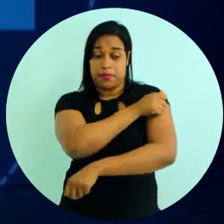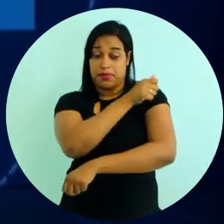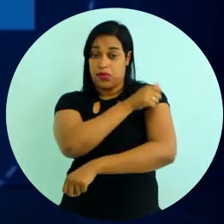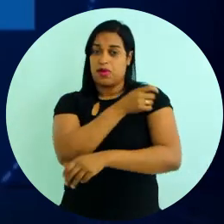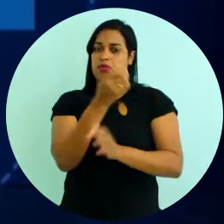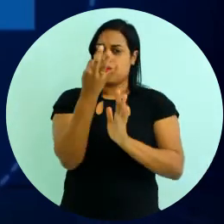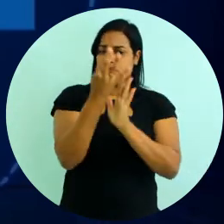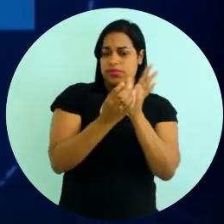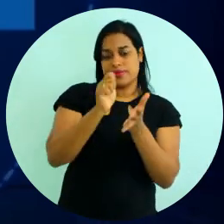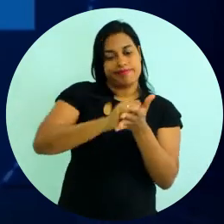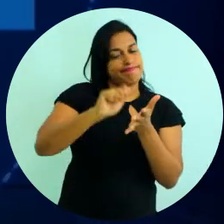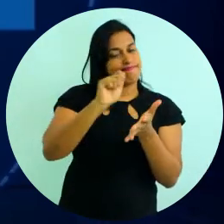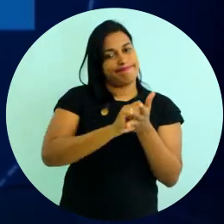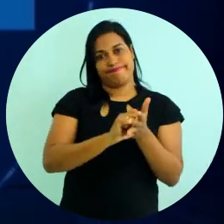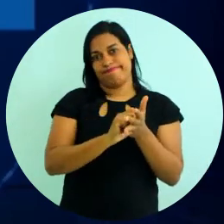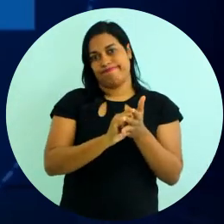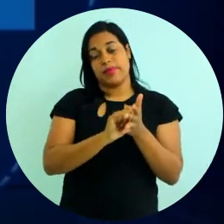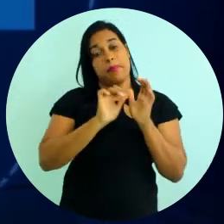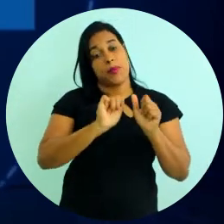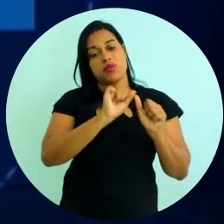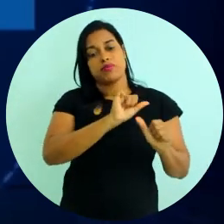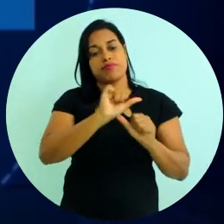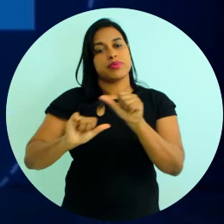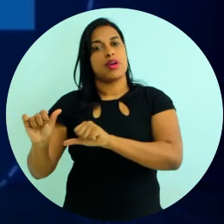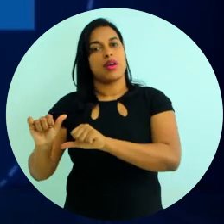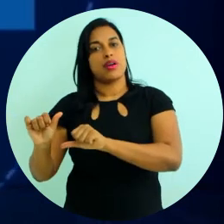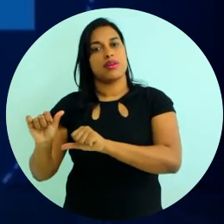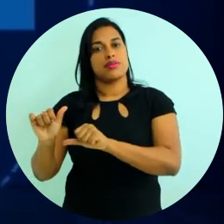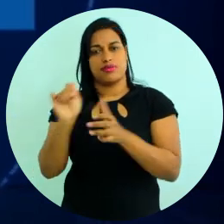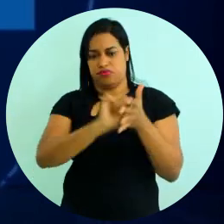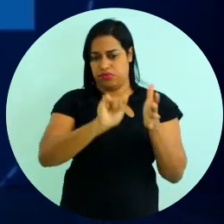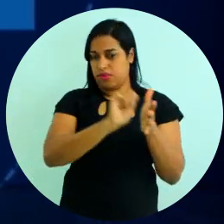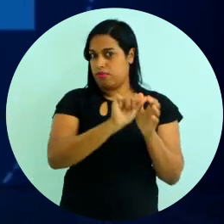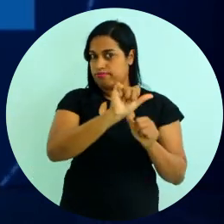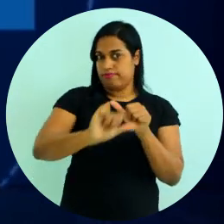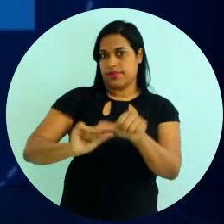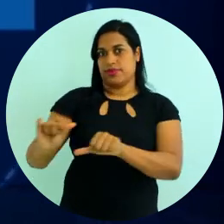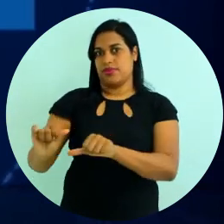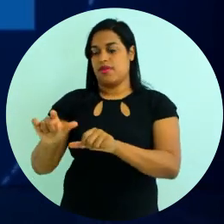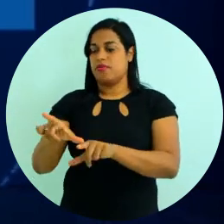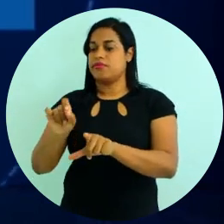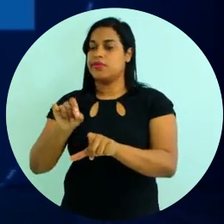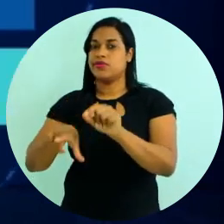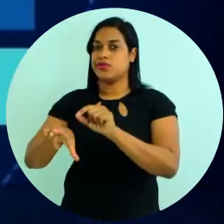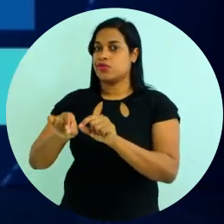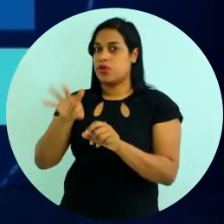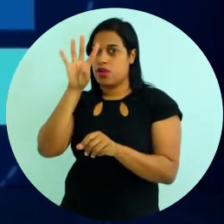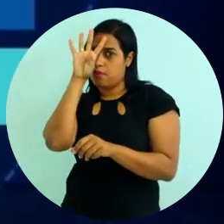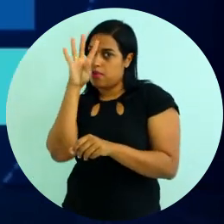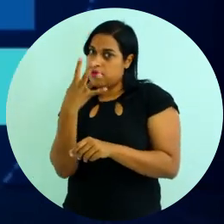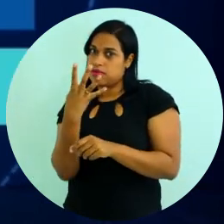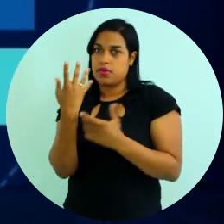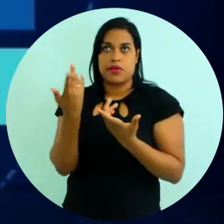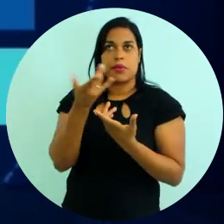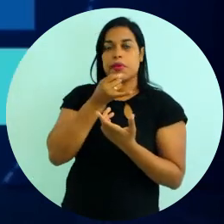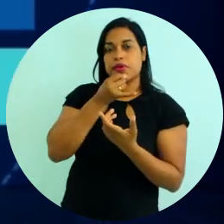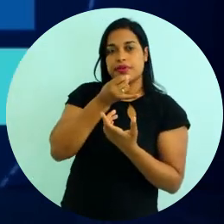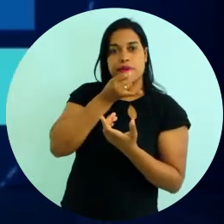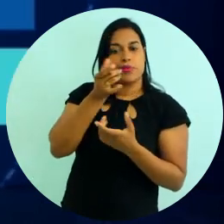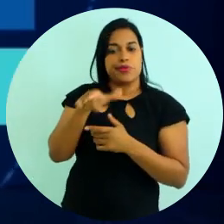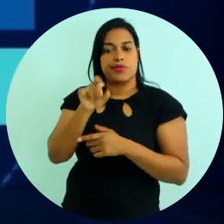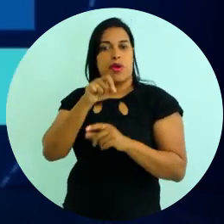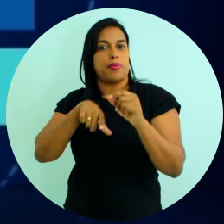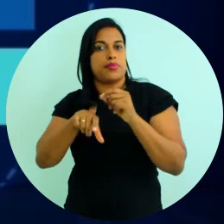a escrita de um texto talvez não seja o melhor contexto. Em vez disso, eu posso solicitar que ele escolha a melhor solução dentro